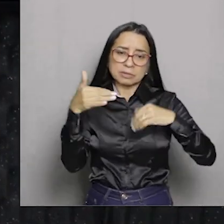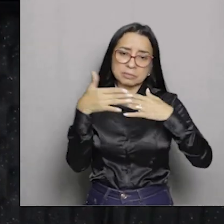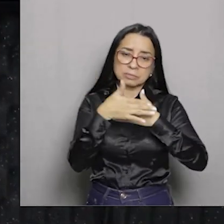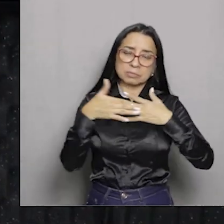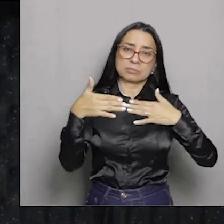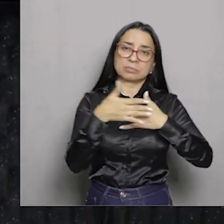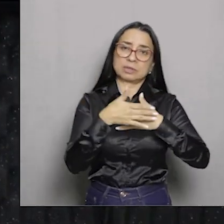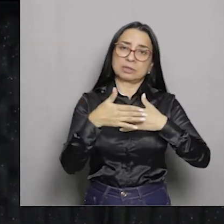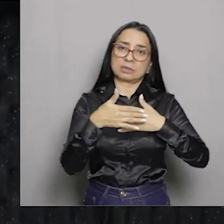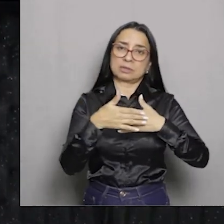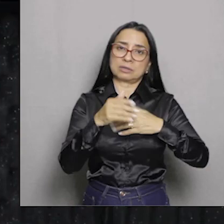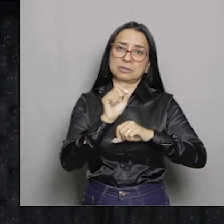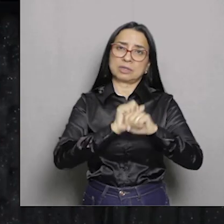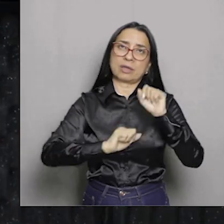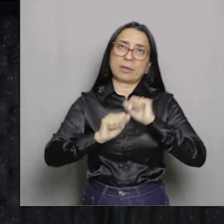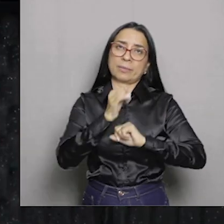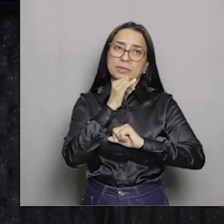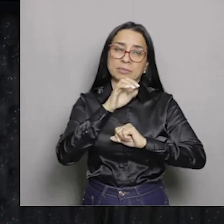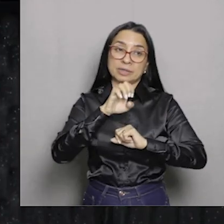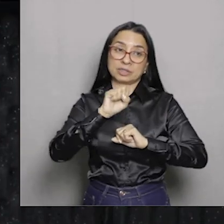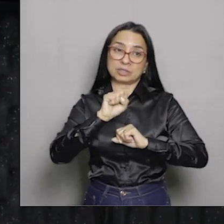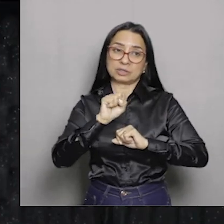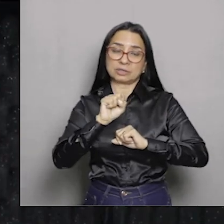cidades, estivadores,